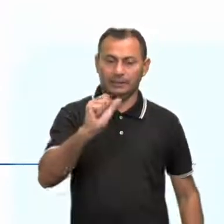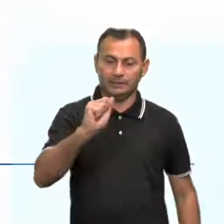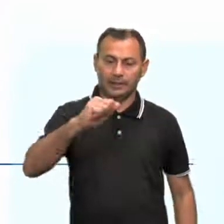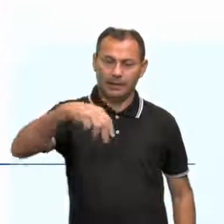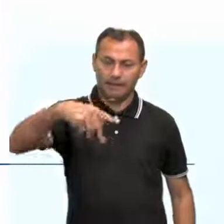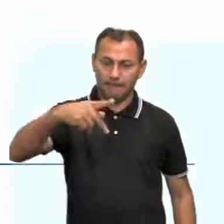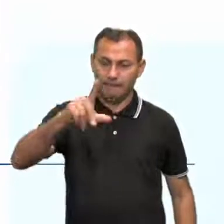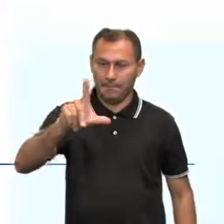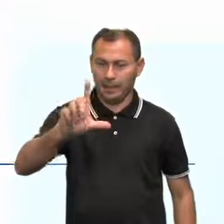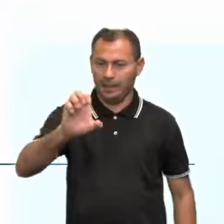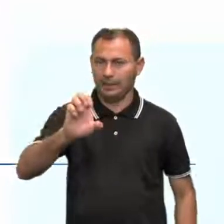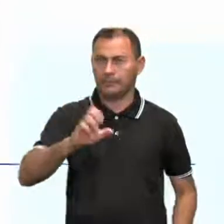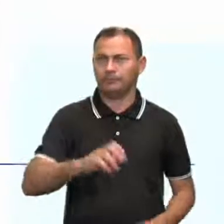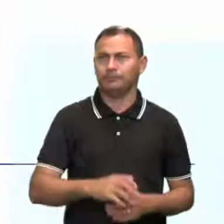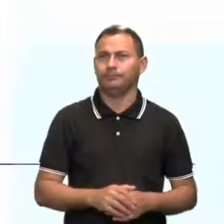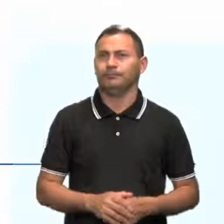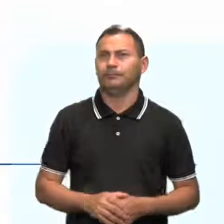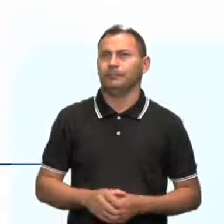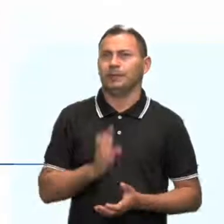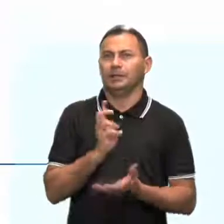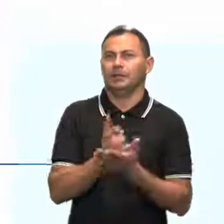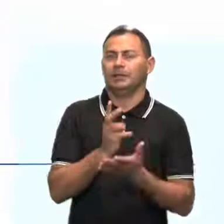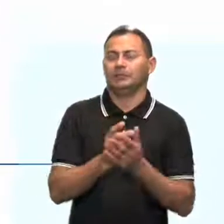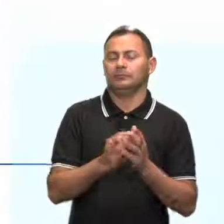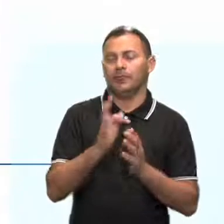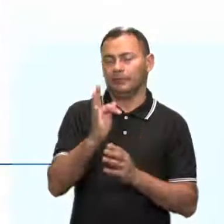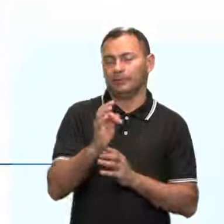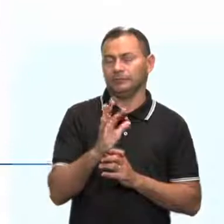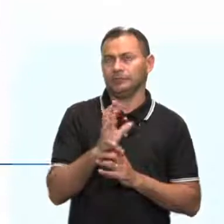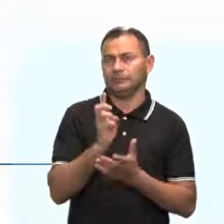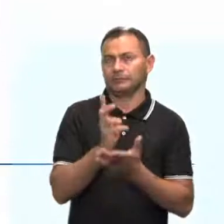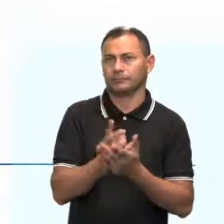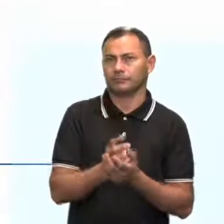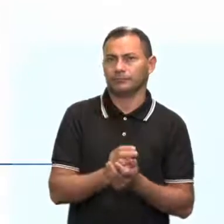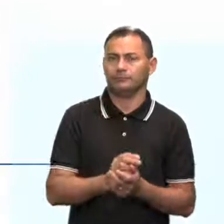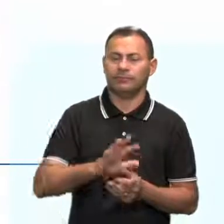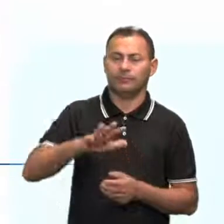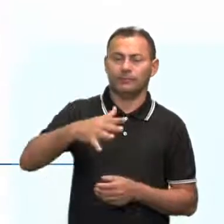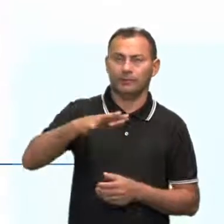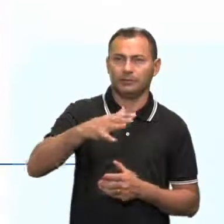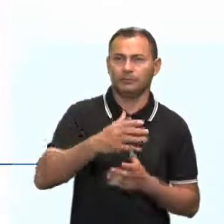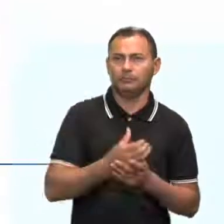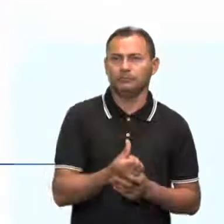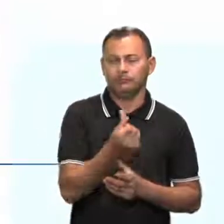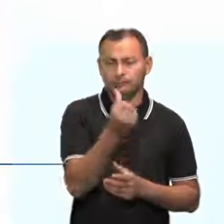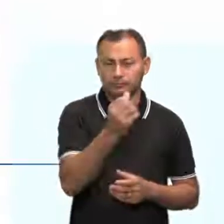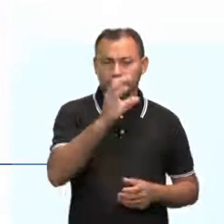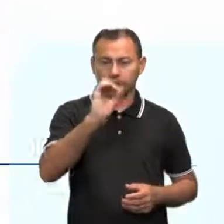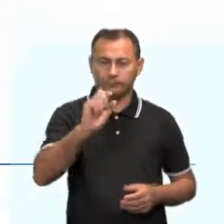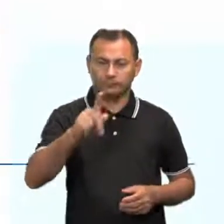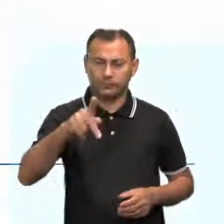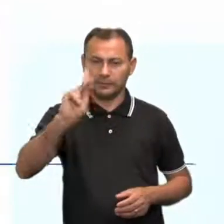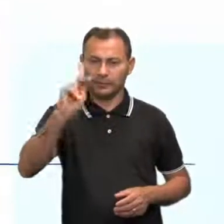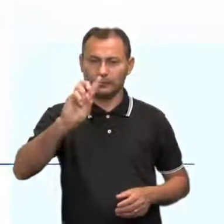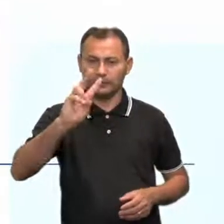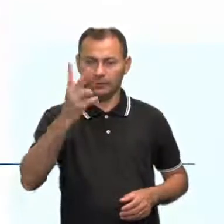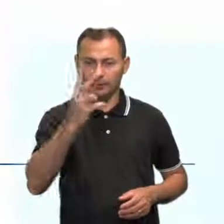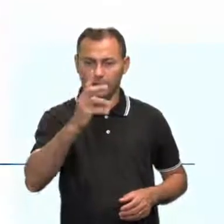Esse S é de sampling, então a frequência de amostragem tem que ser pelo menos 60